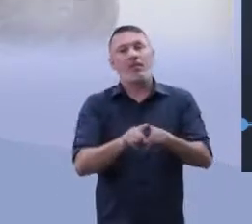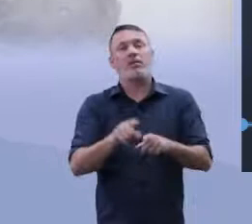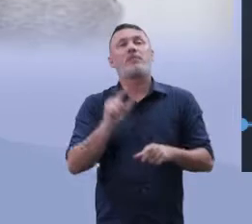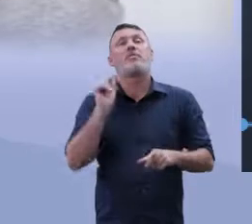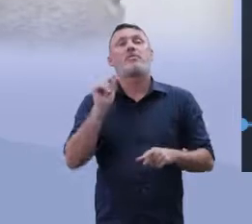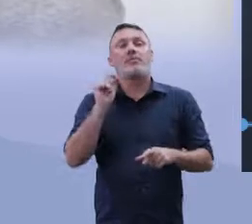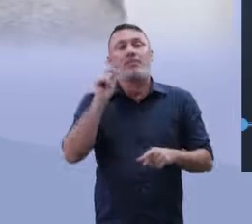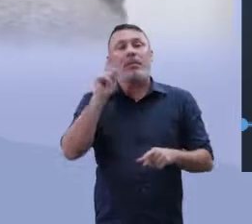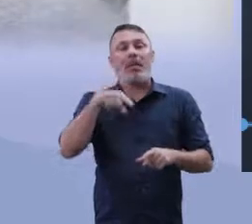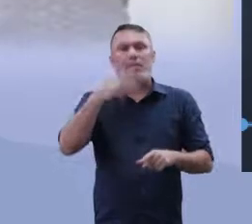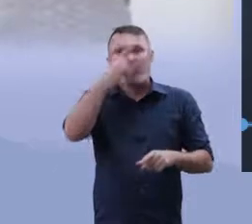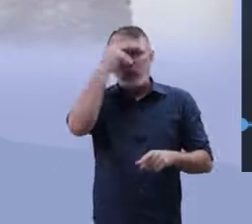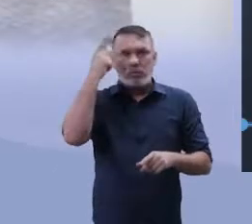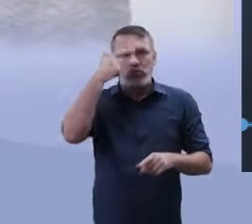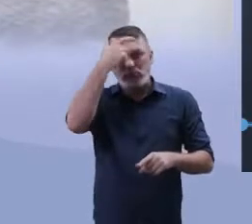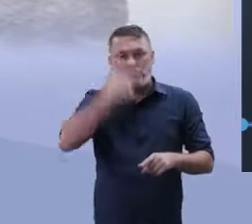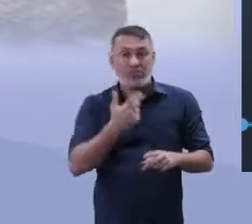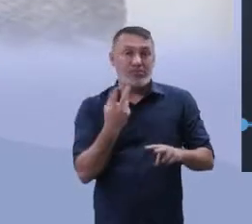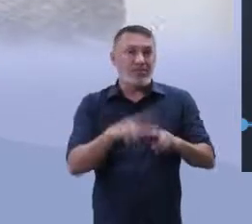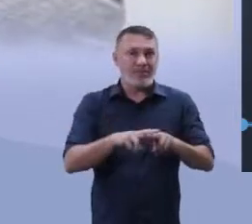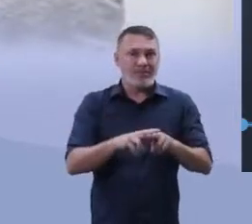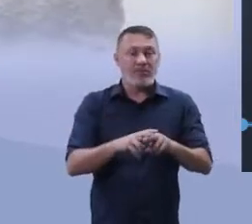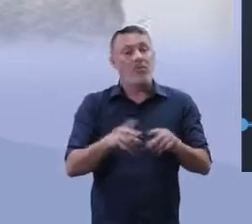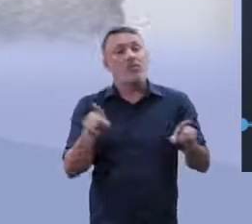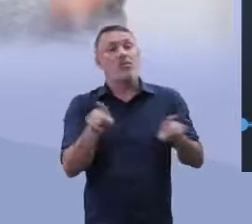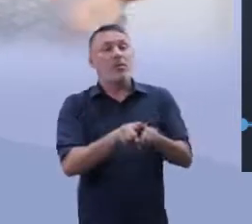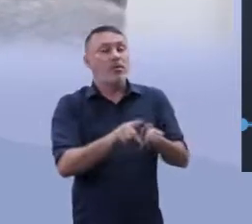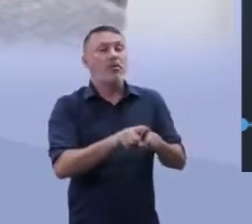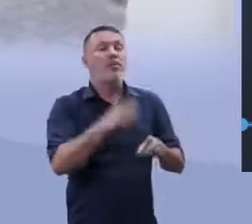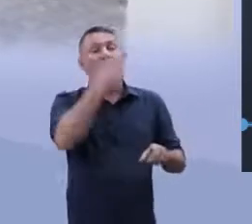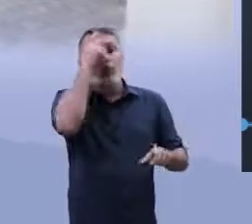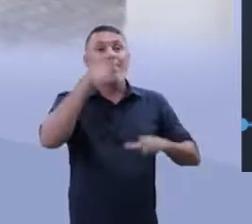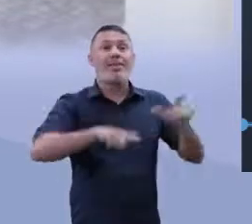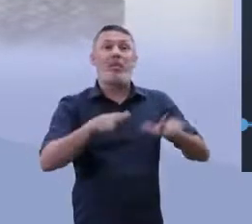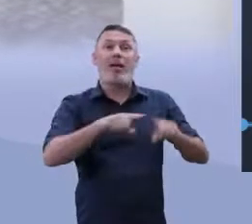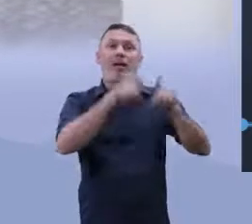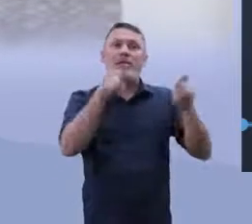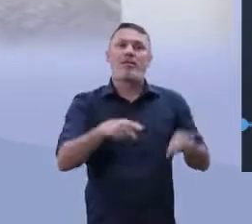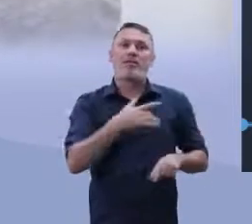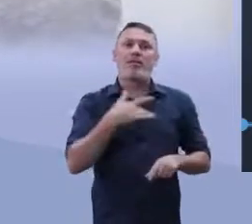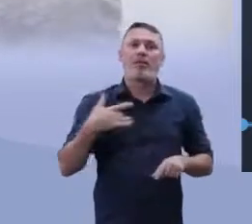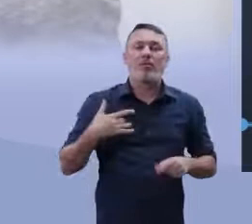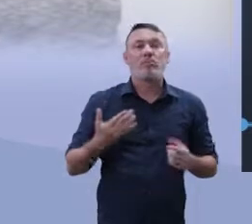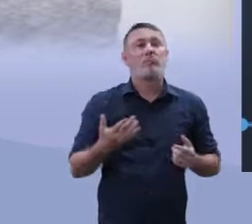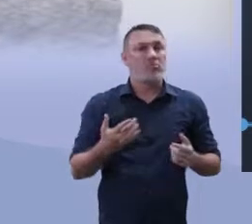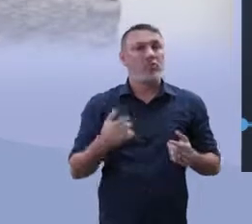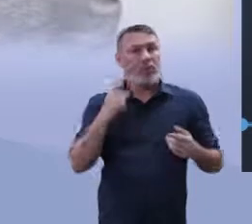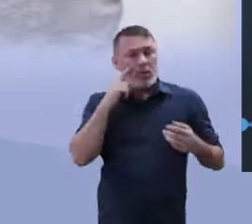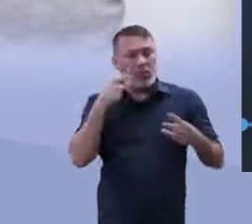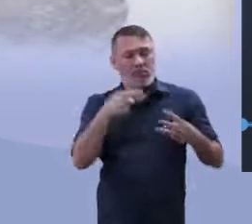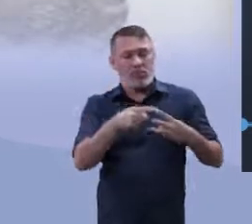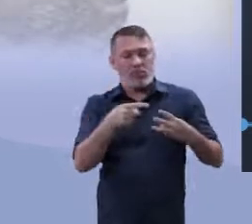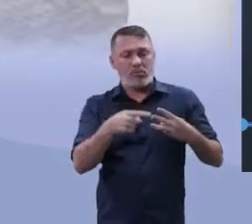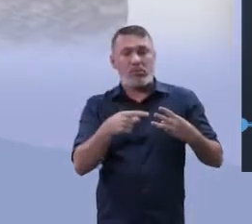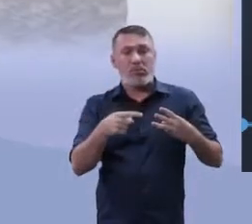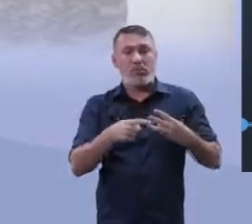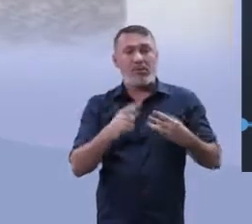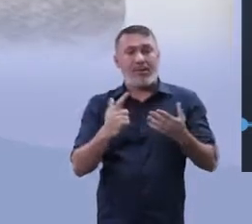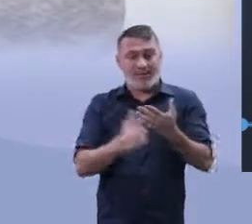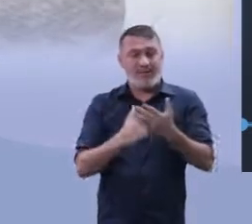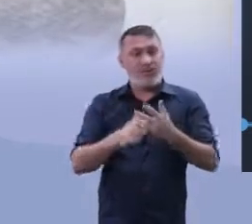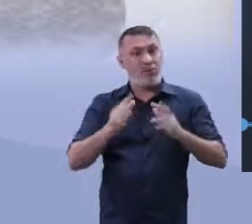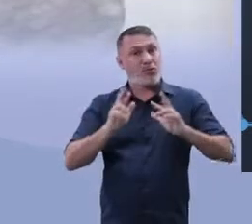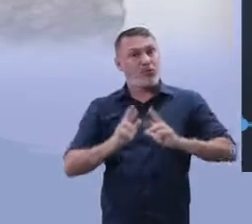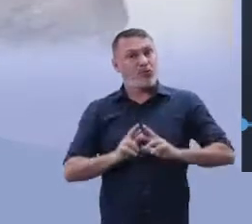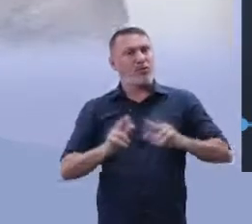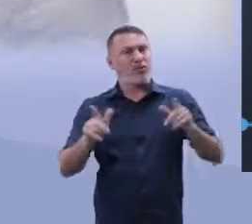eu, né, preso, no caso do Memórias do Cárcere, e a situação dos funcionários. Então, nessas três obras